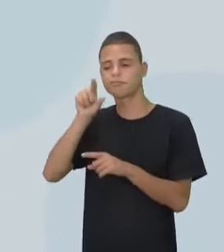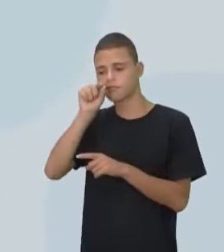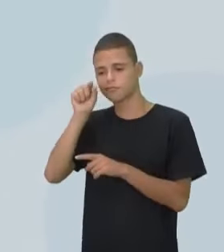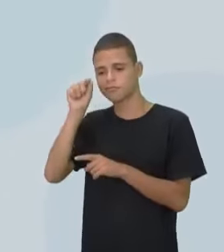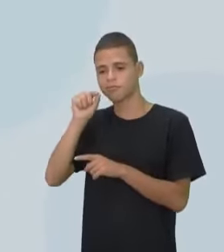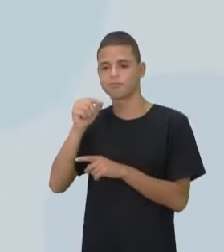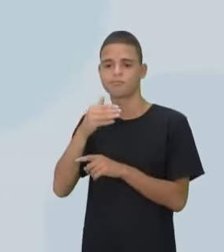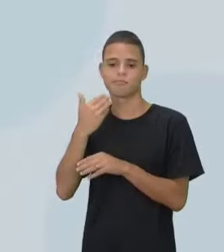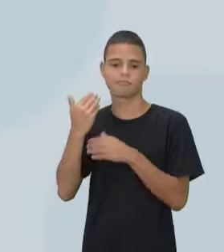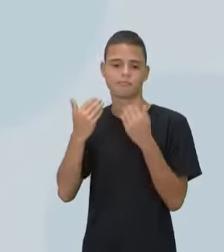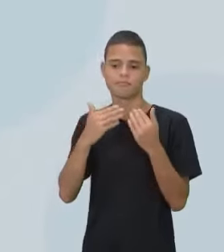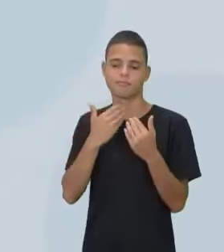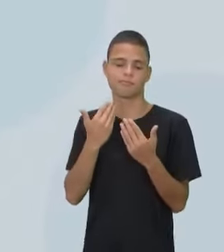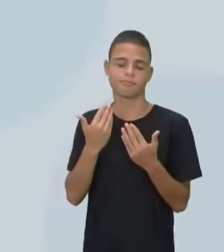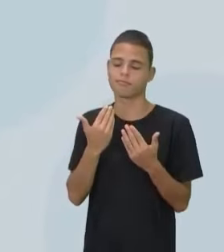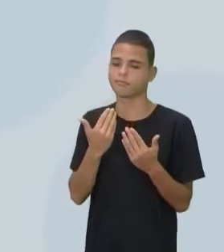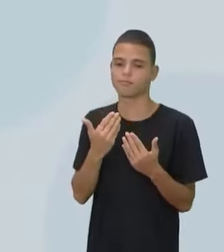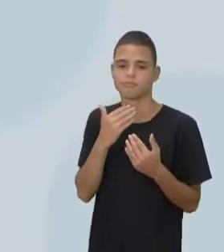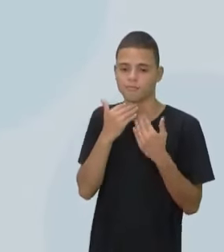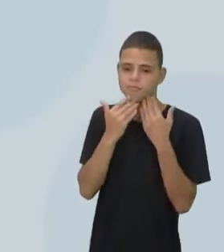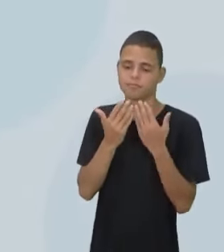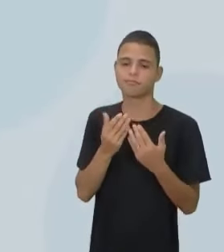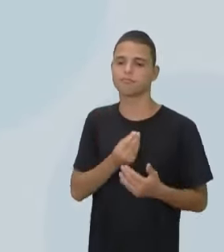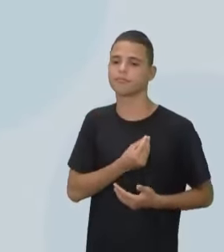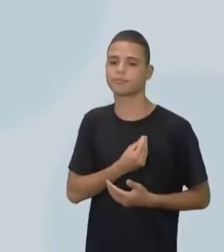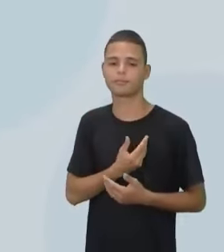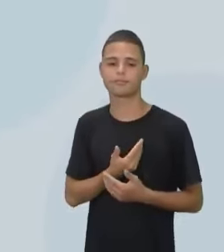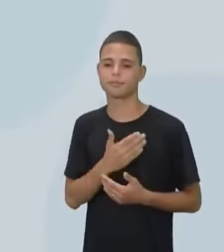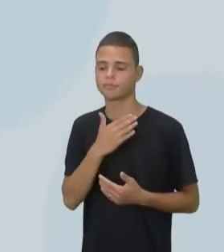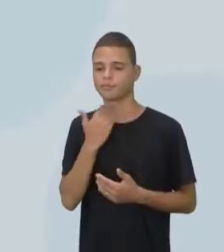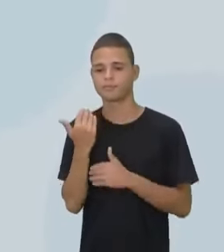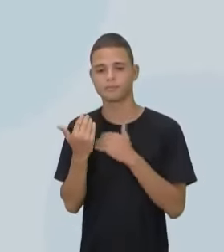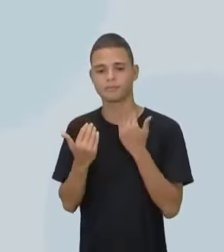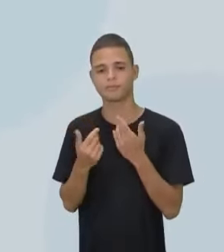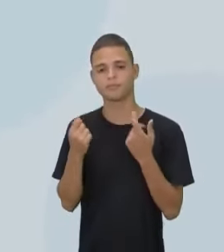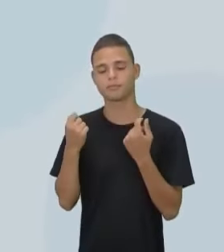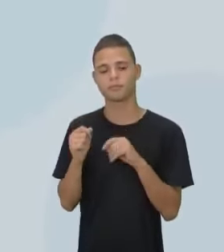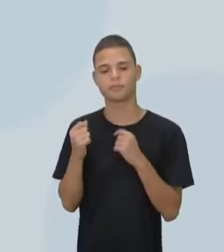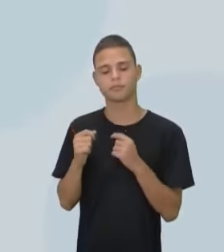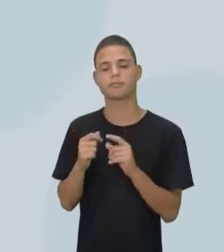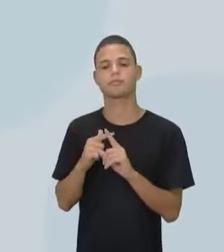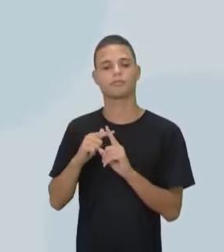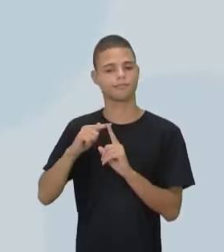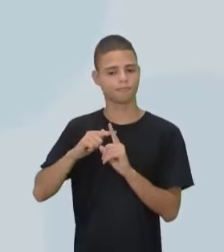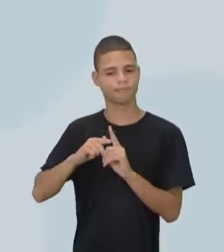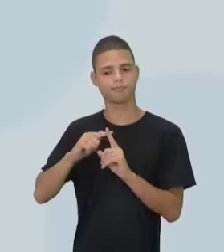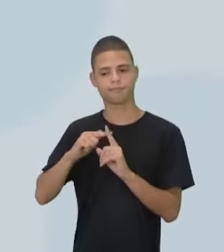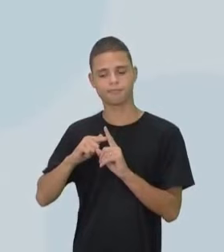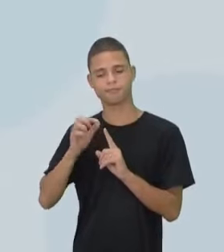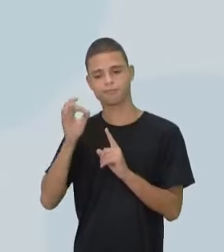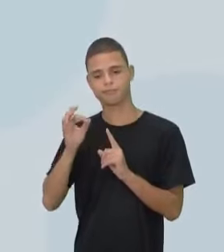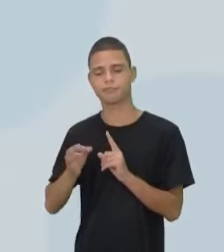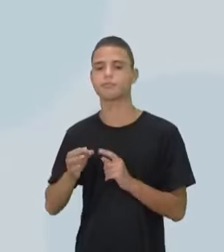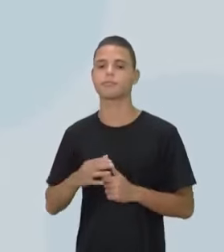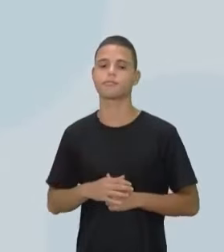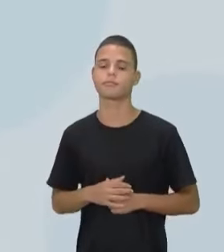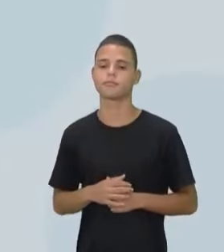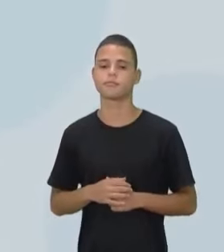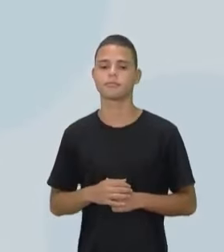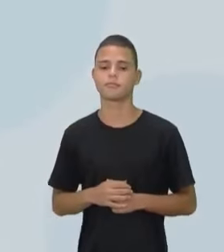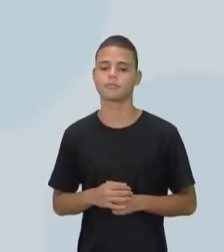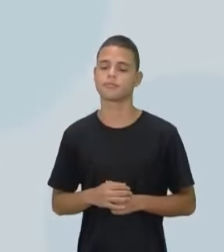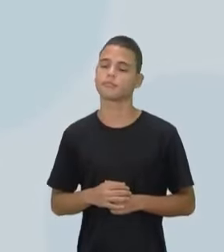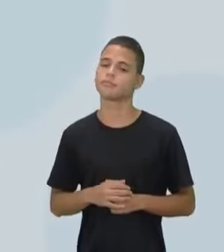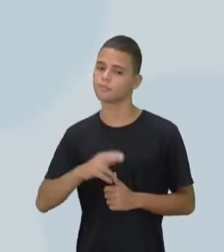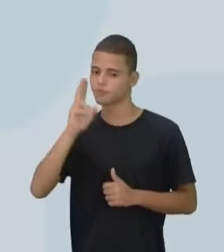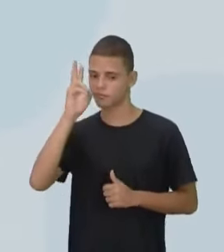muito calor para eles. Então, lembrar que a gente tem que viver ali no meio, né? meio, né? E lembrando que